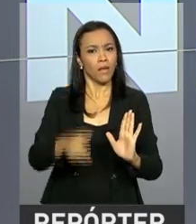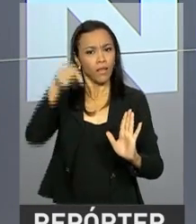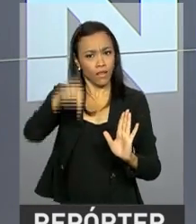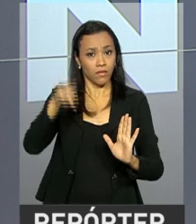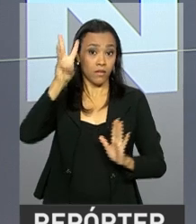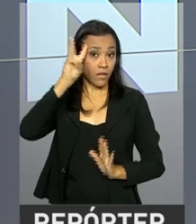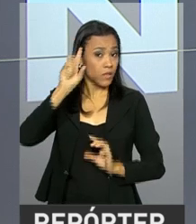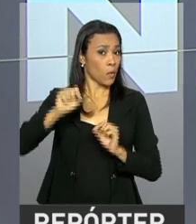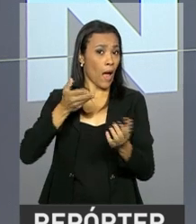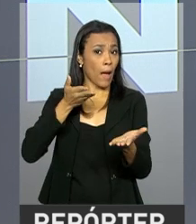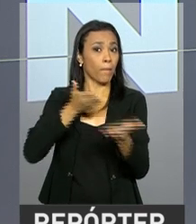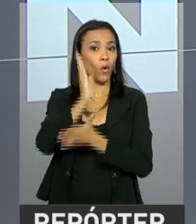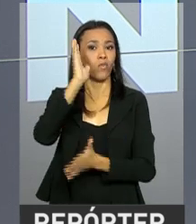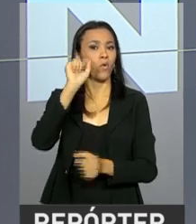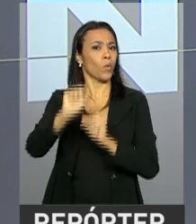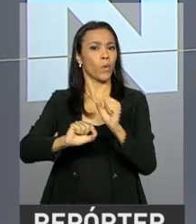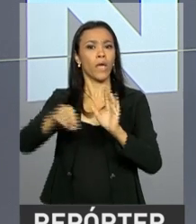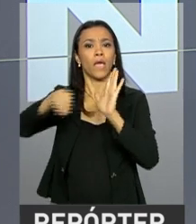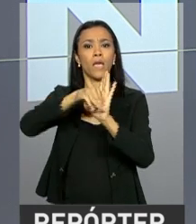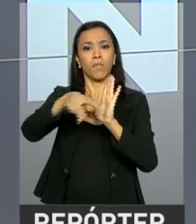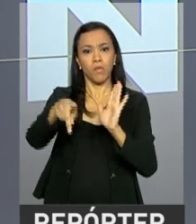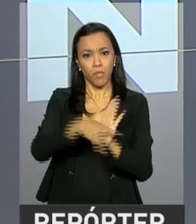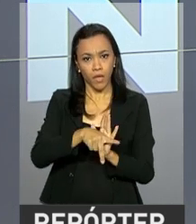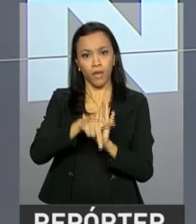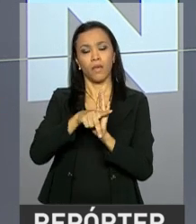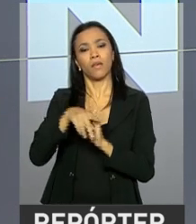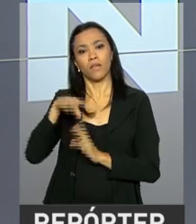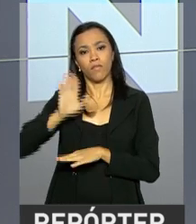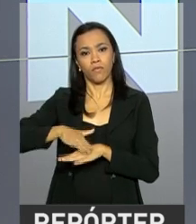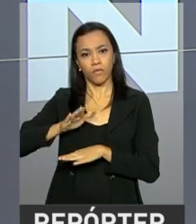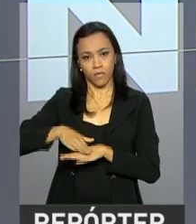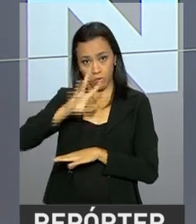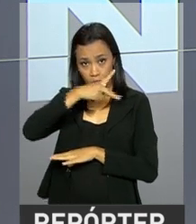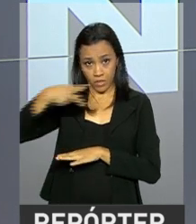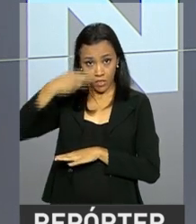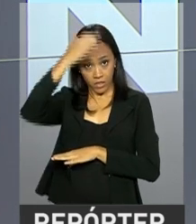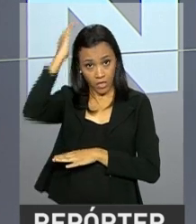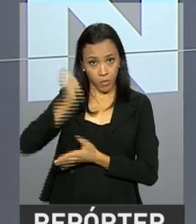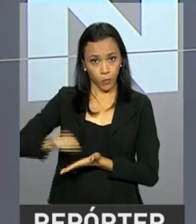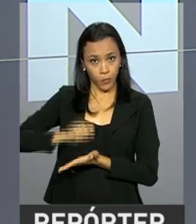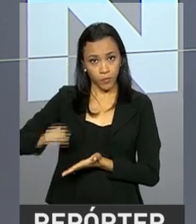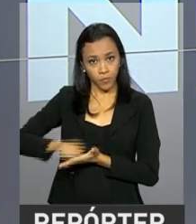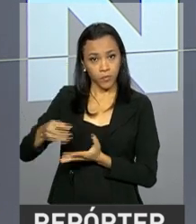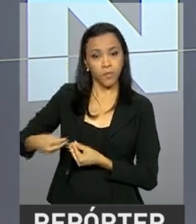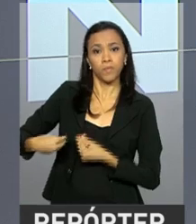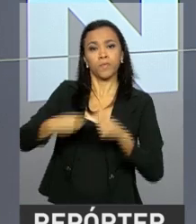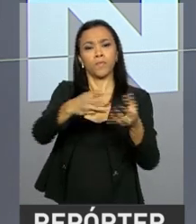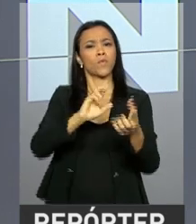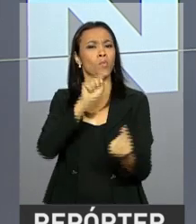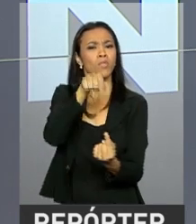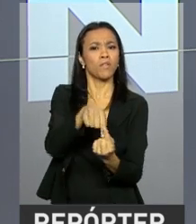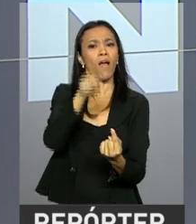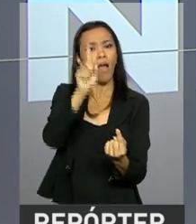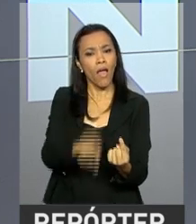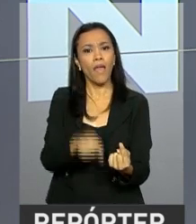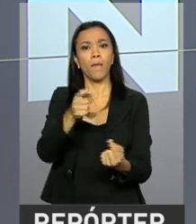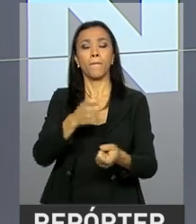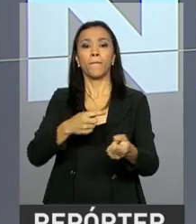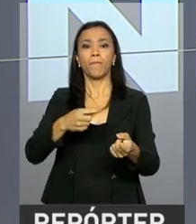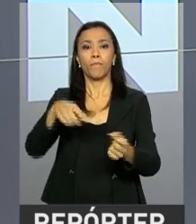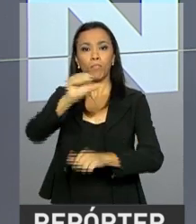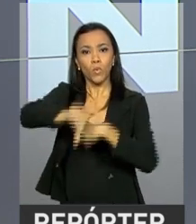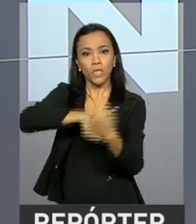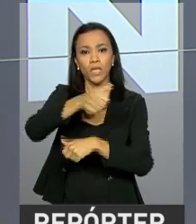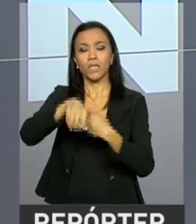terça-feira a primeira Medida Provisória editada pelo presidente em exercício Michel Temer que trata da reforma administrativa